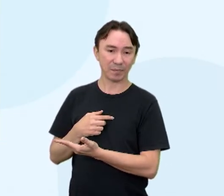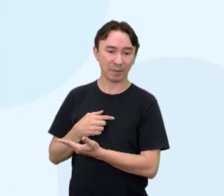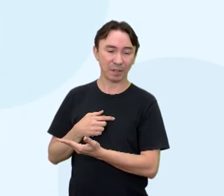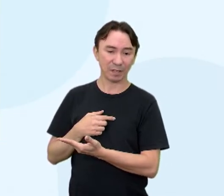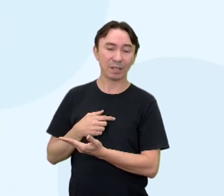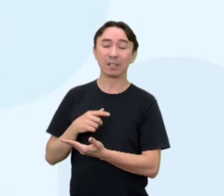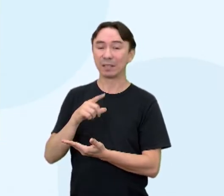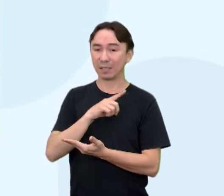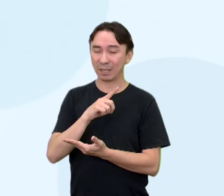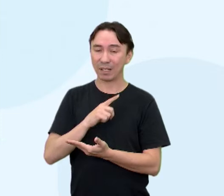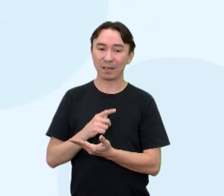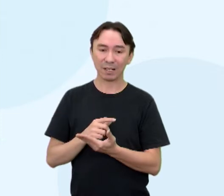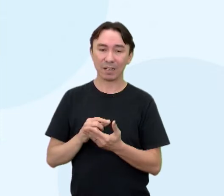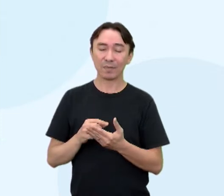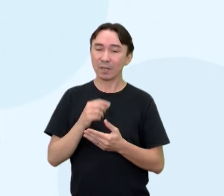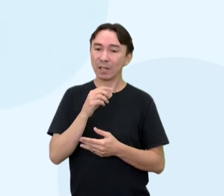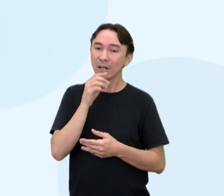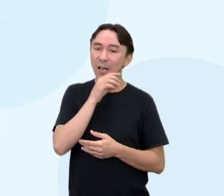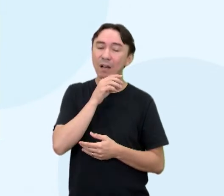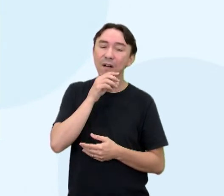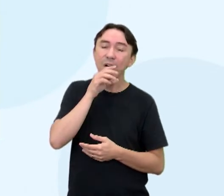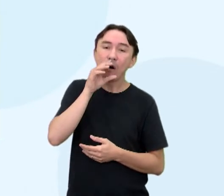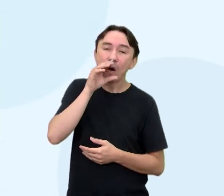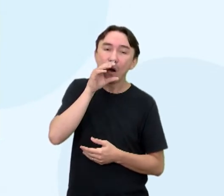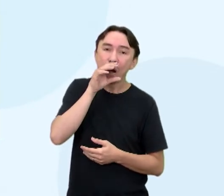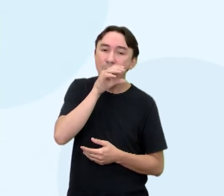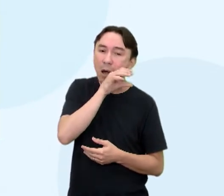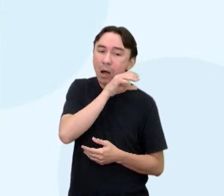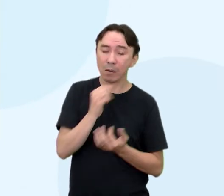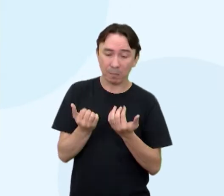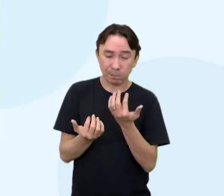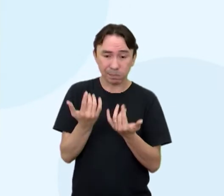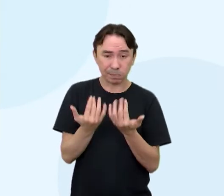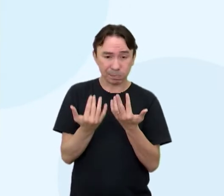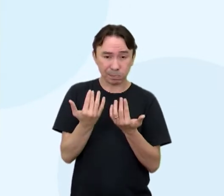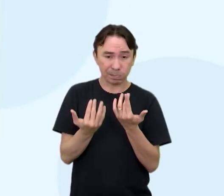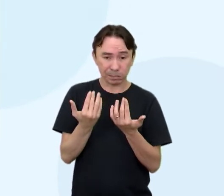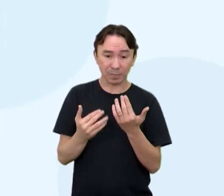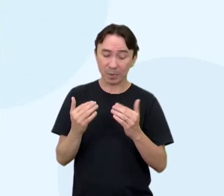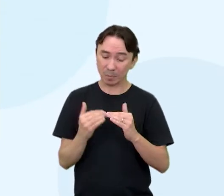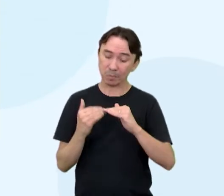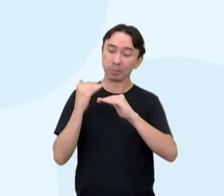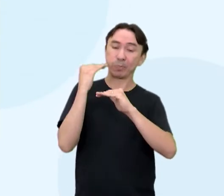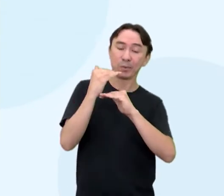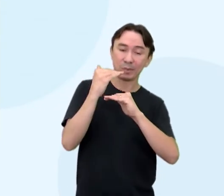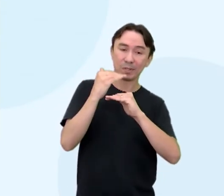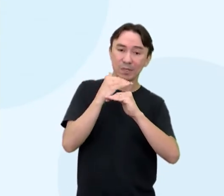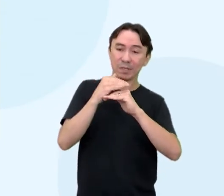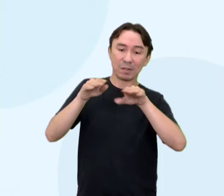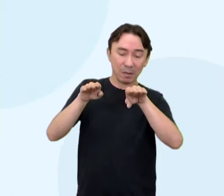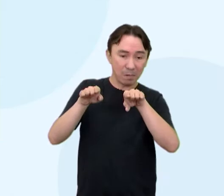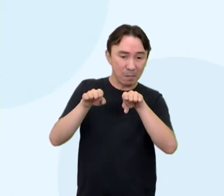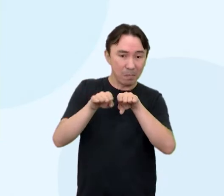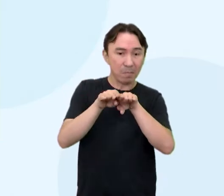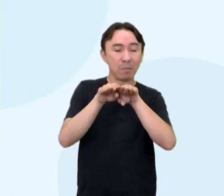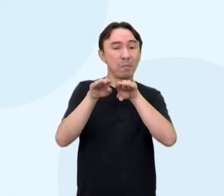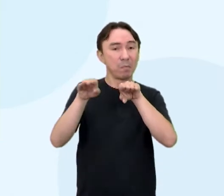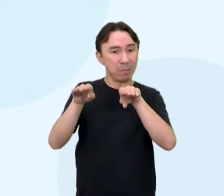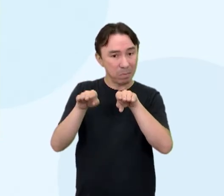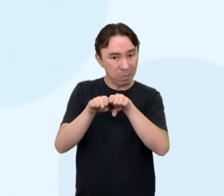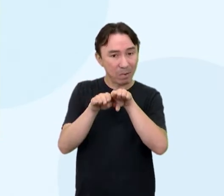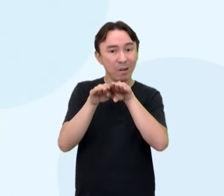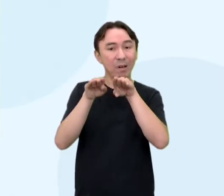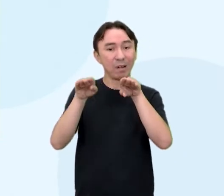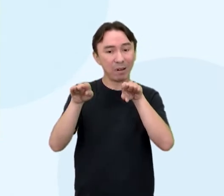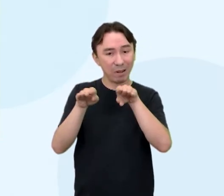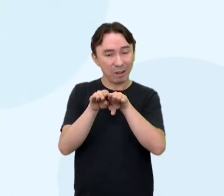da astenosfera nós temos o magma, na astenosfera nós temos as placas tectônicas e esse encontro ele proporciona